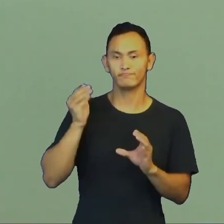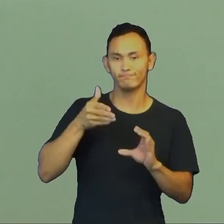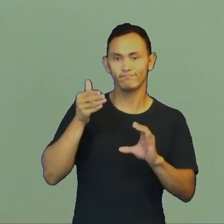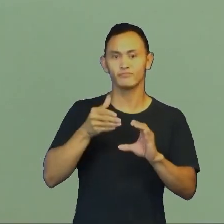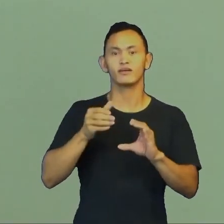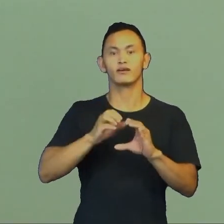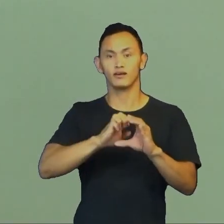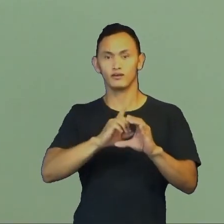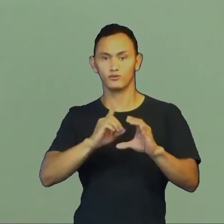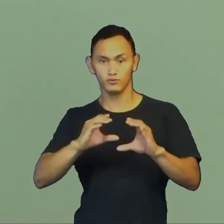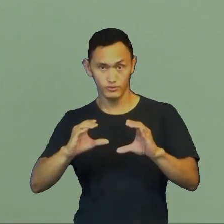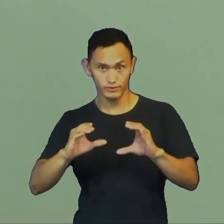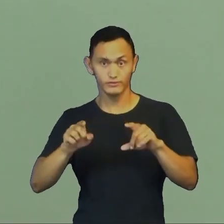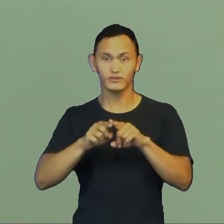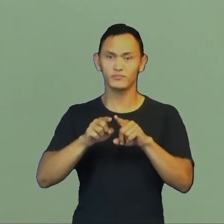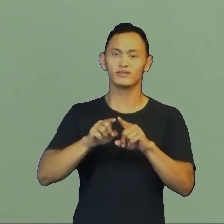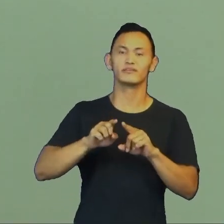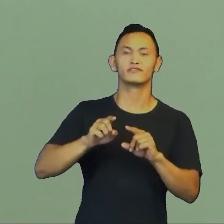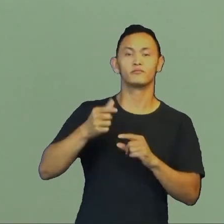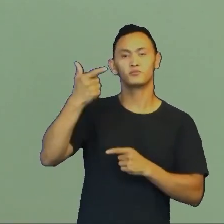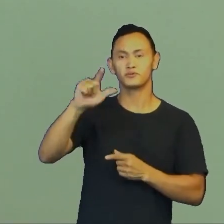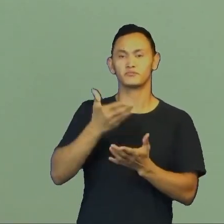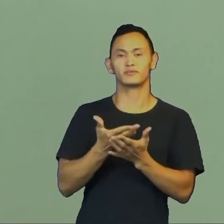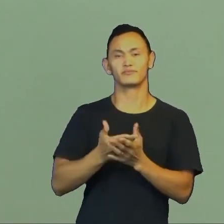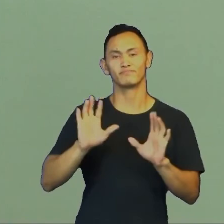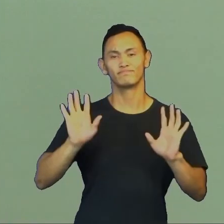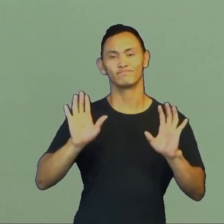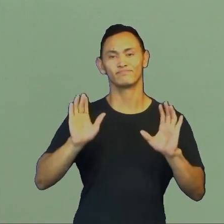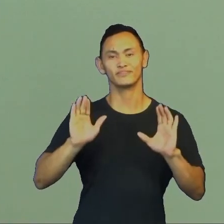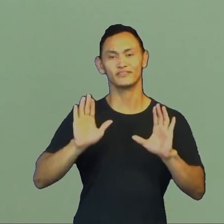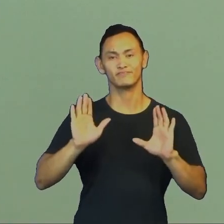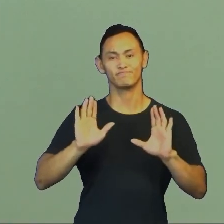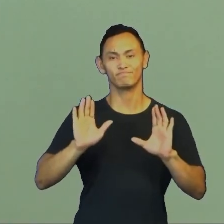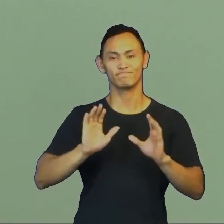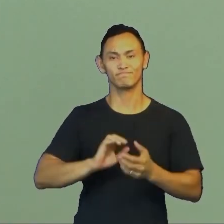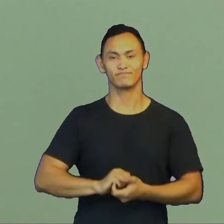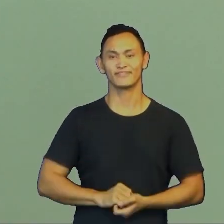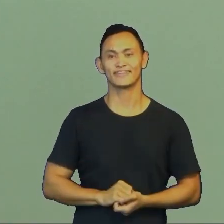acessa a plataforma ebook até a próxima aula tchau tchau